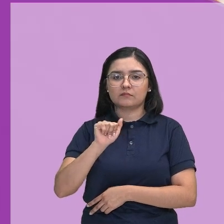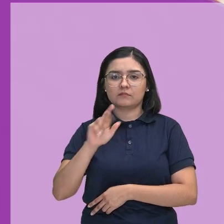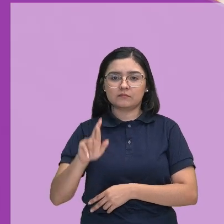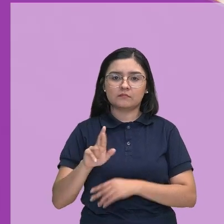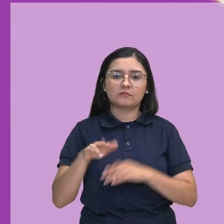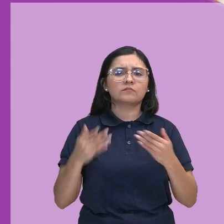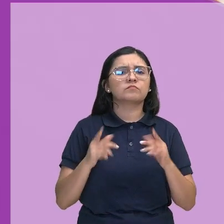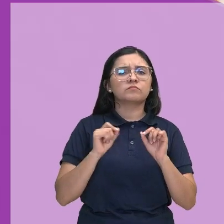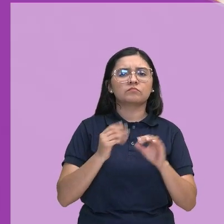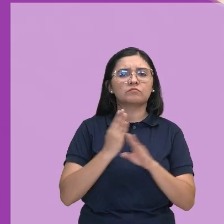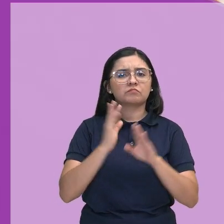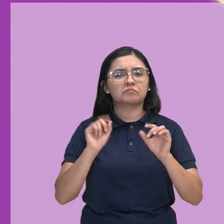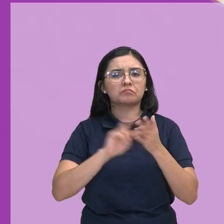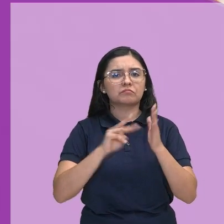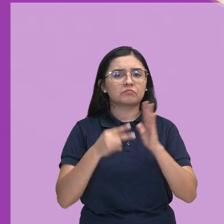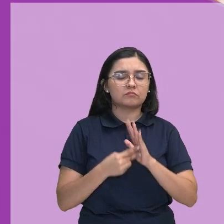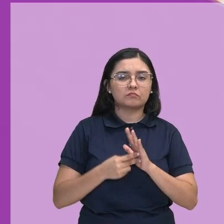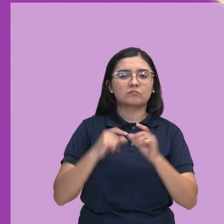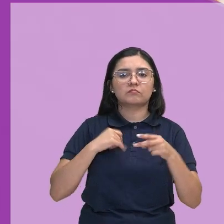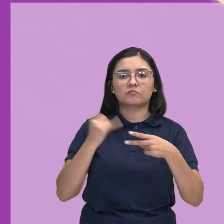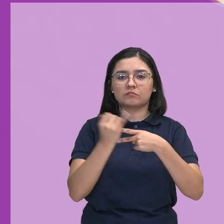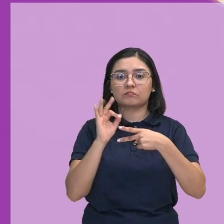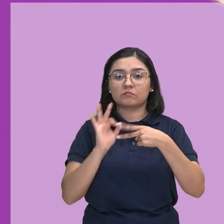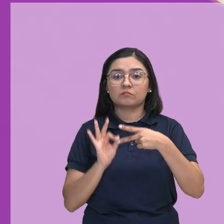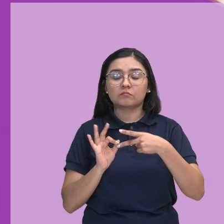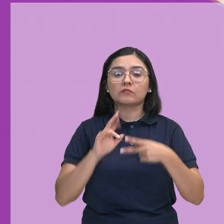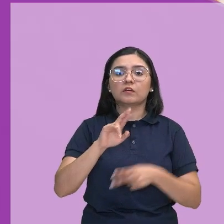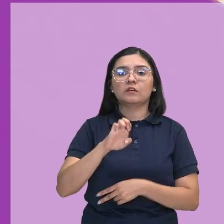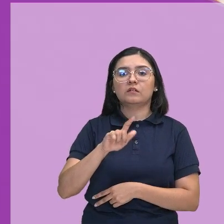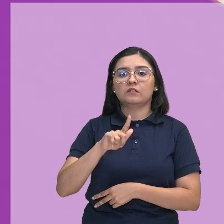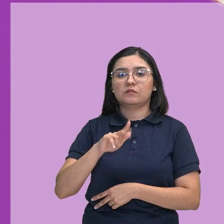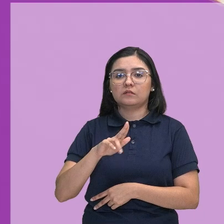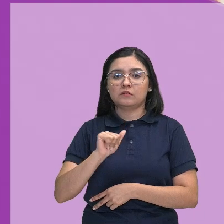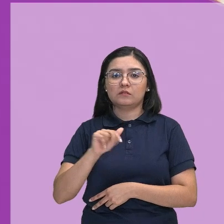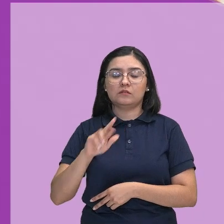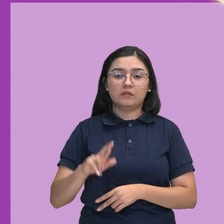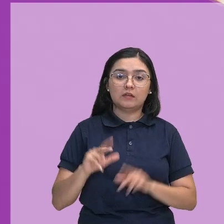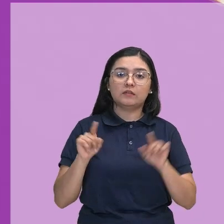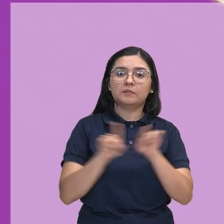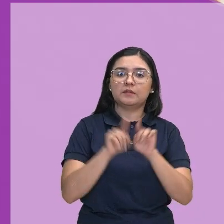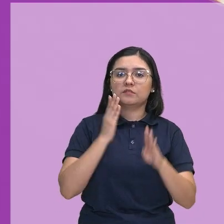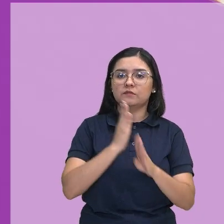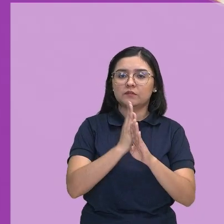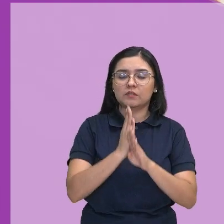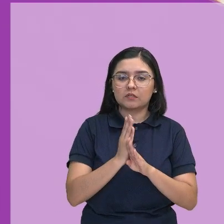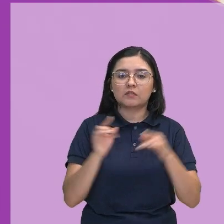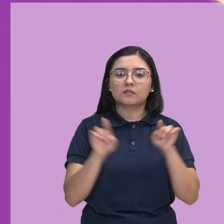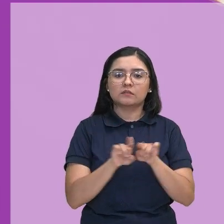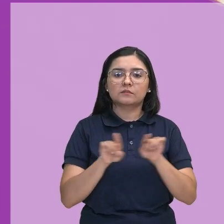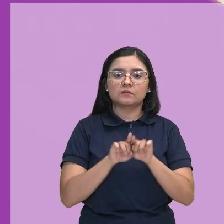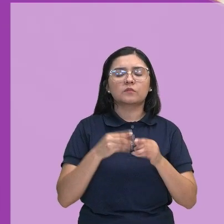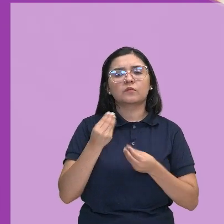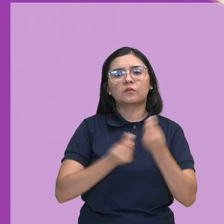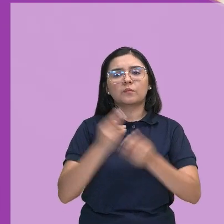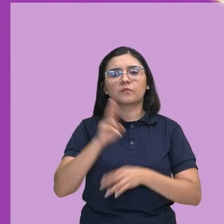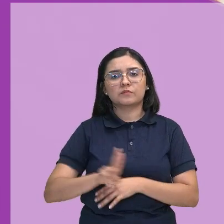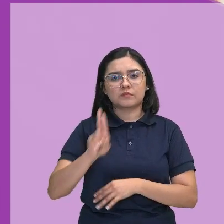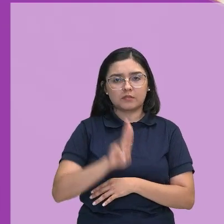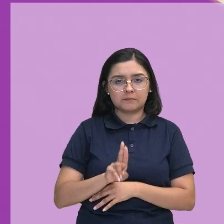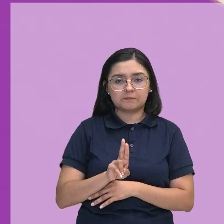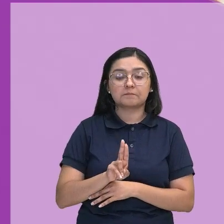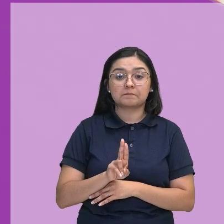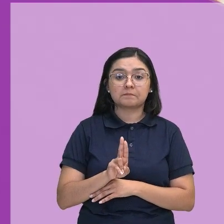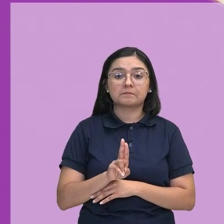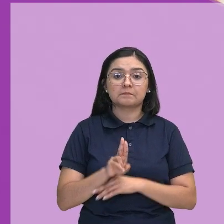são polígonos regulares, né? Saber identificar um polígono e saber onde é que a gente utiliza